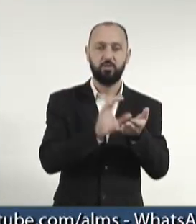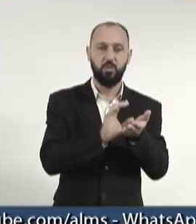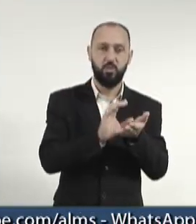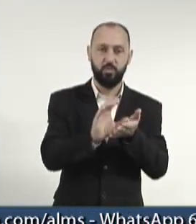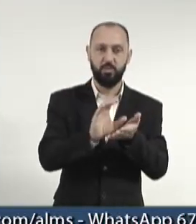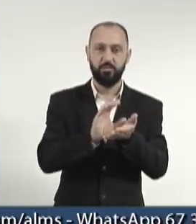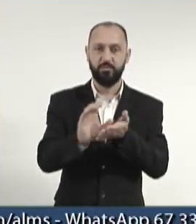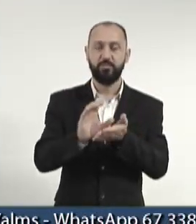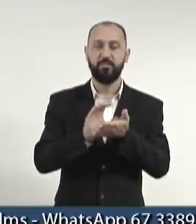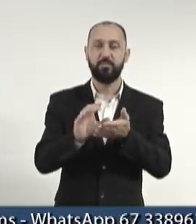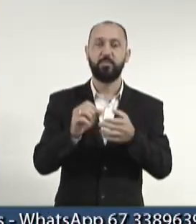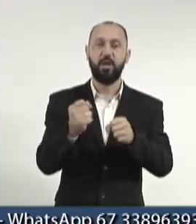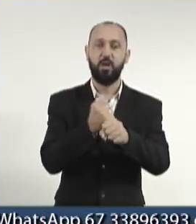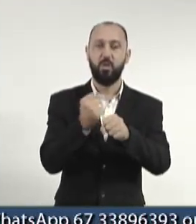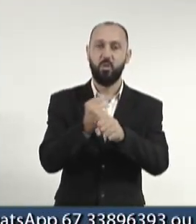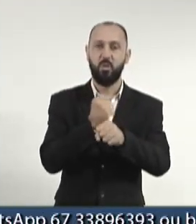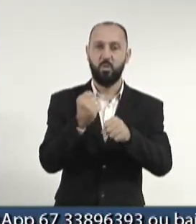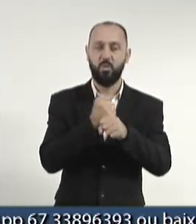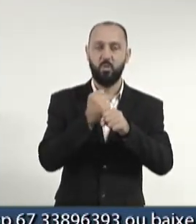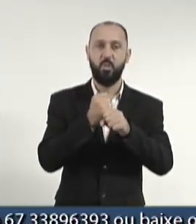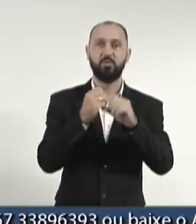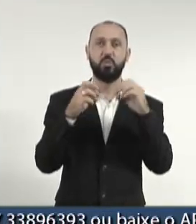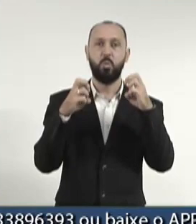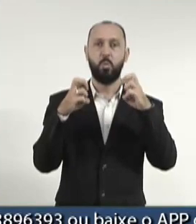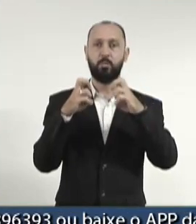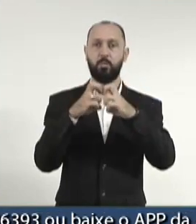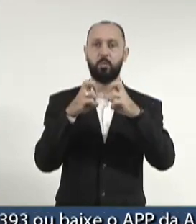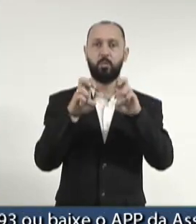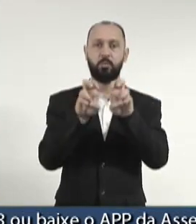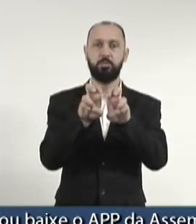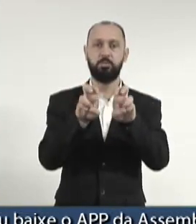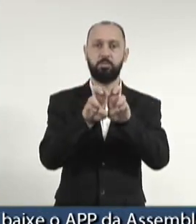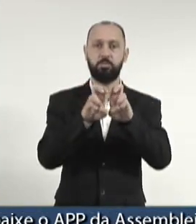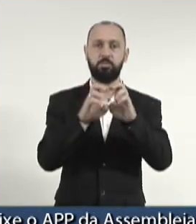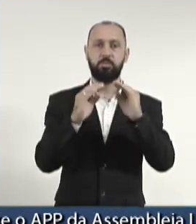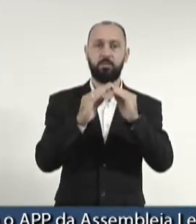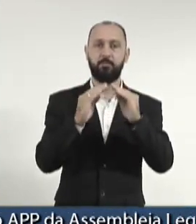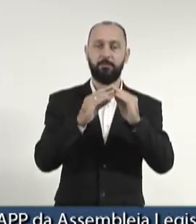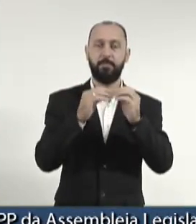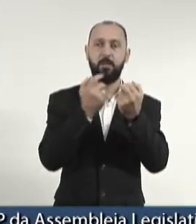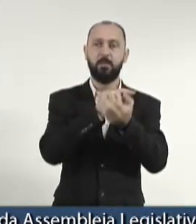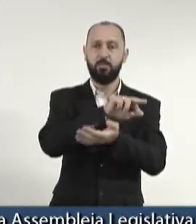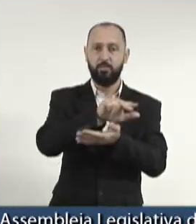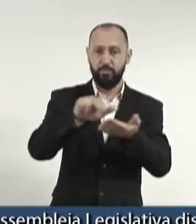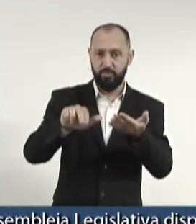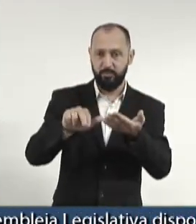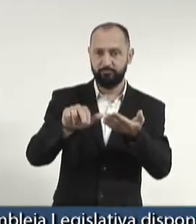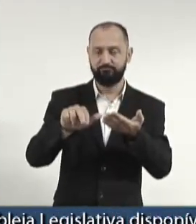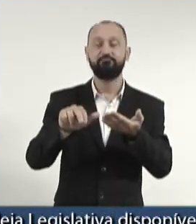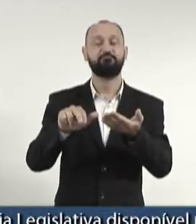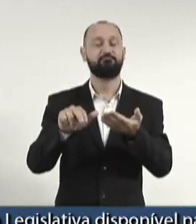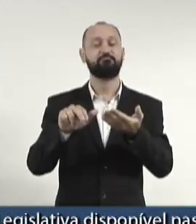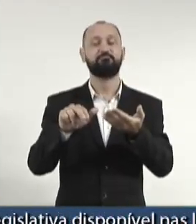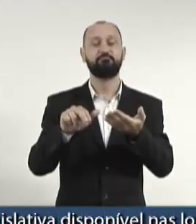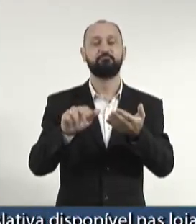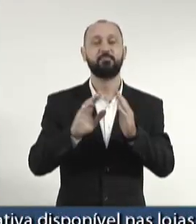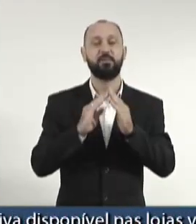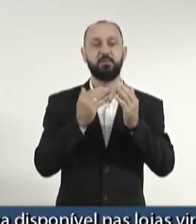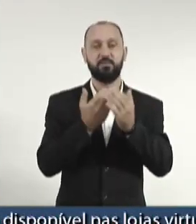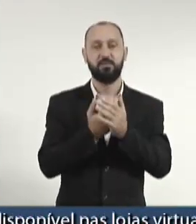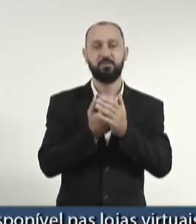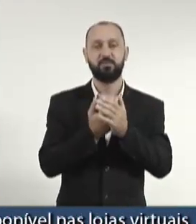recursos para a construção de uma quadra, deputado Pedro Kemp, poliesportiva, na